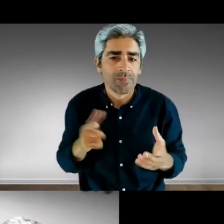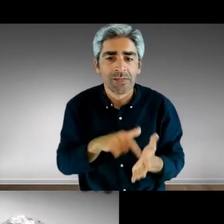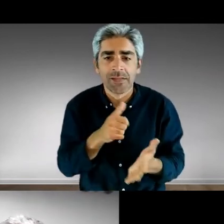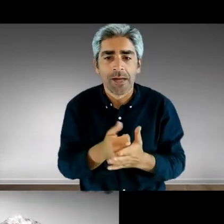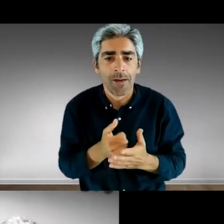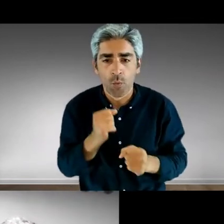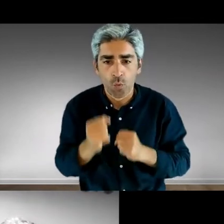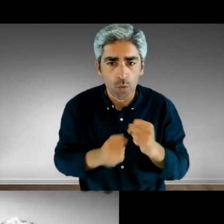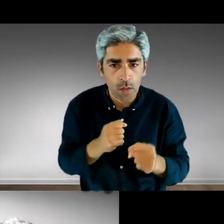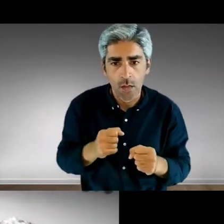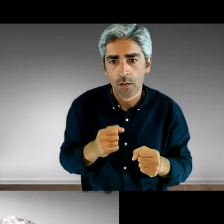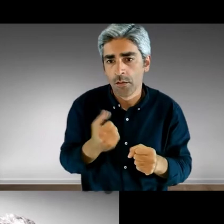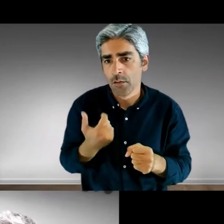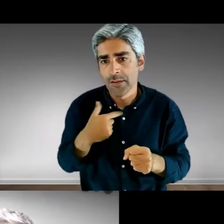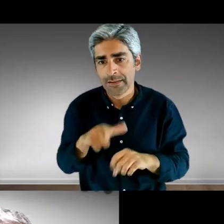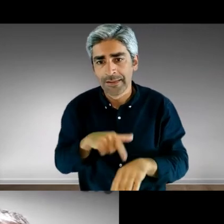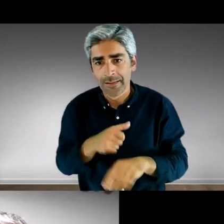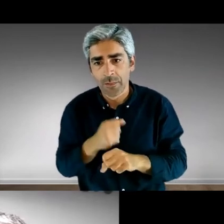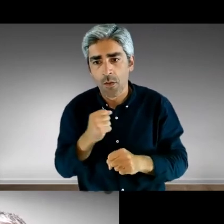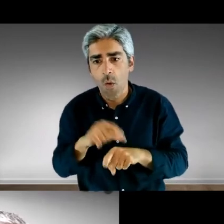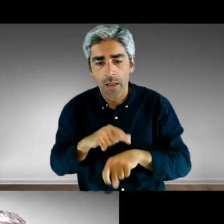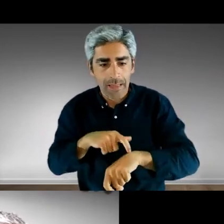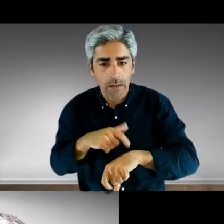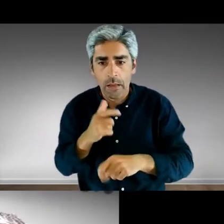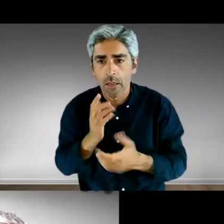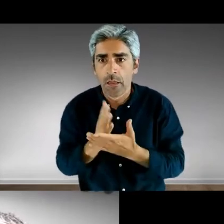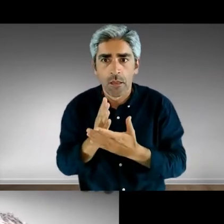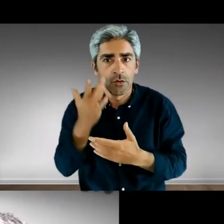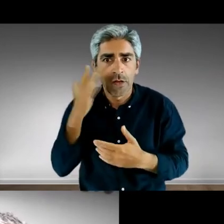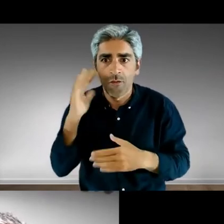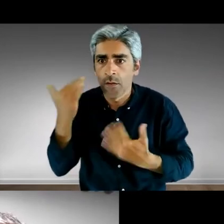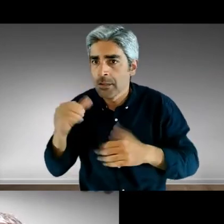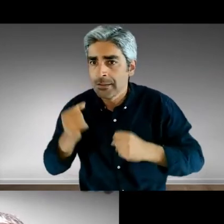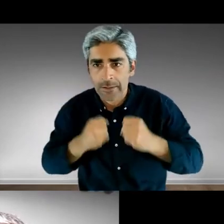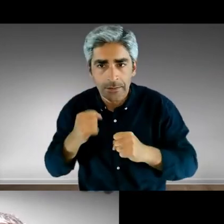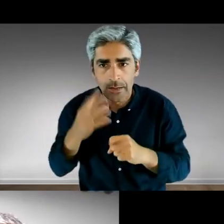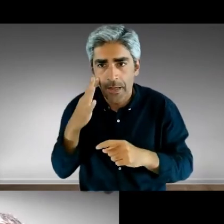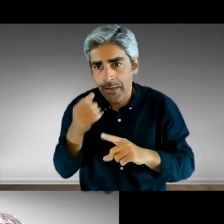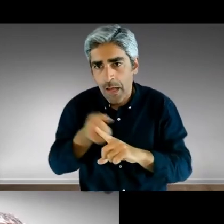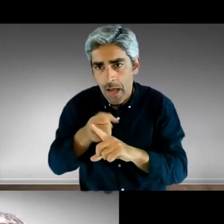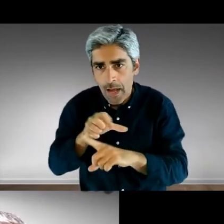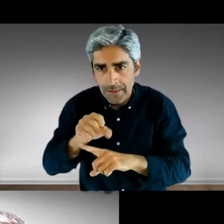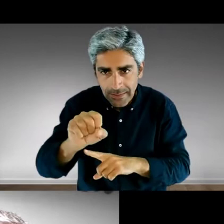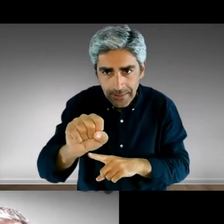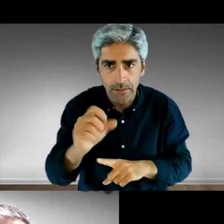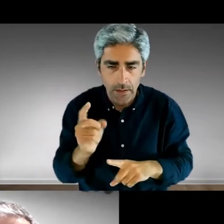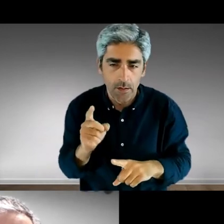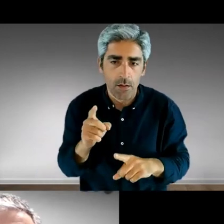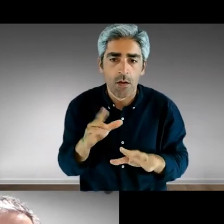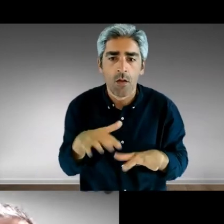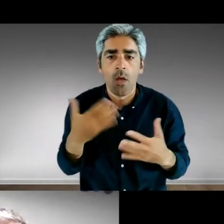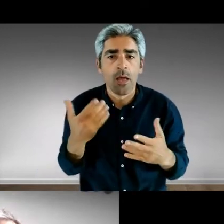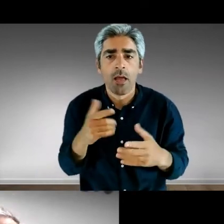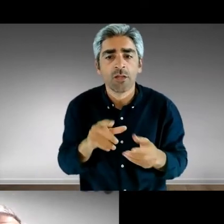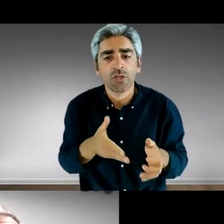a correr, que andamos sempre atrás do prejuízo e muitas vezes, como se costuma dizer, qualquer tipo de estratégia é engolida ao pequeno almoço